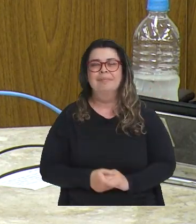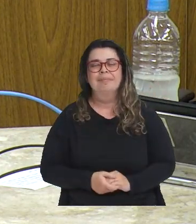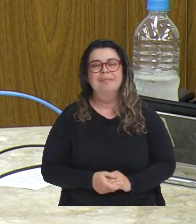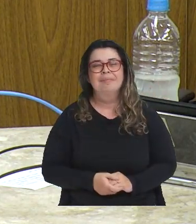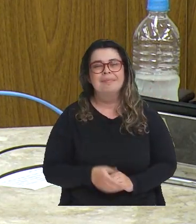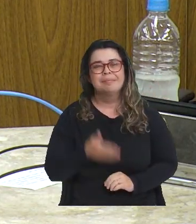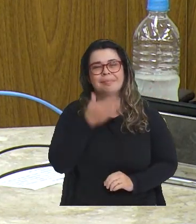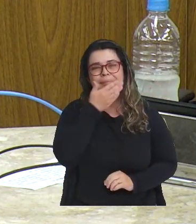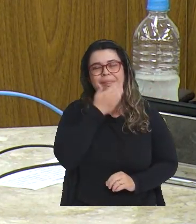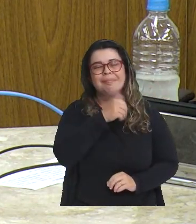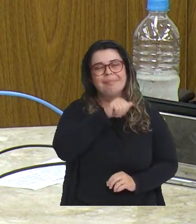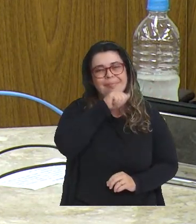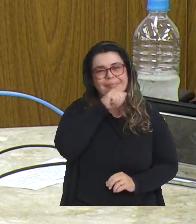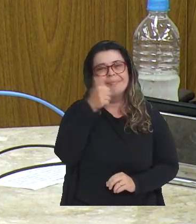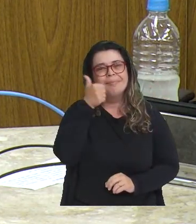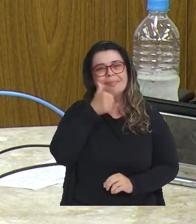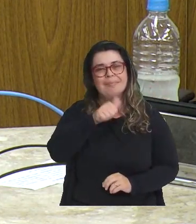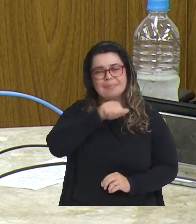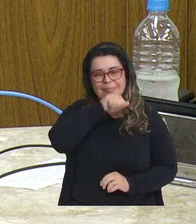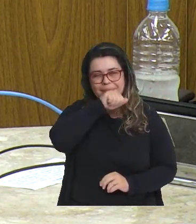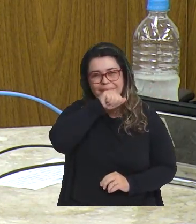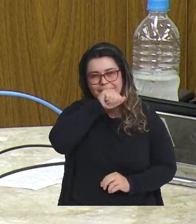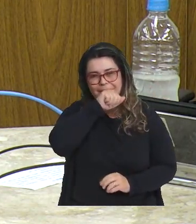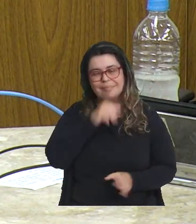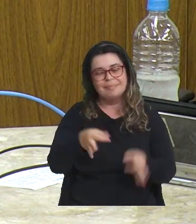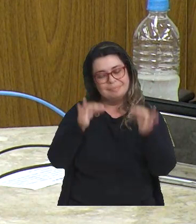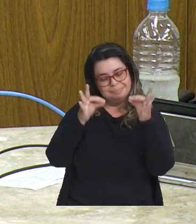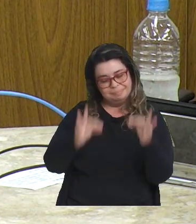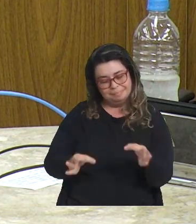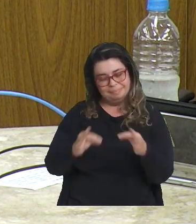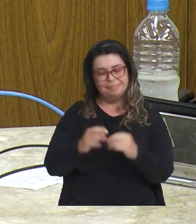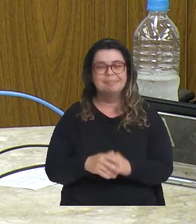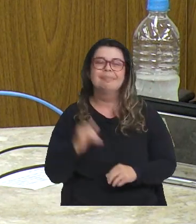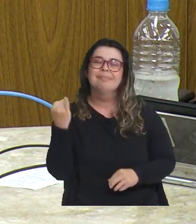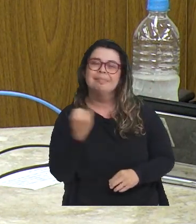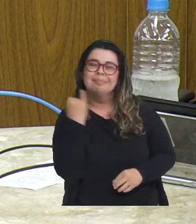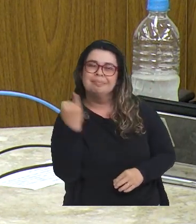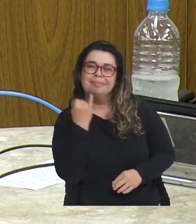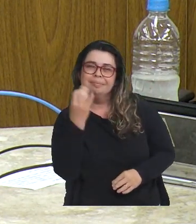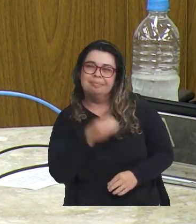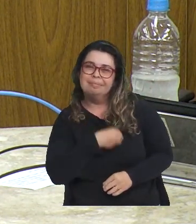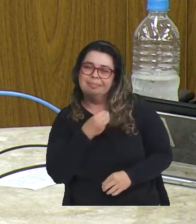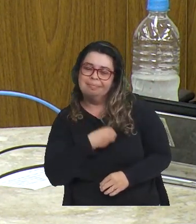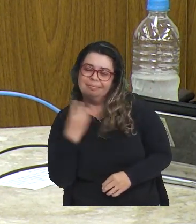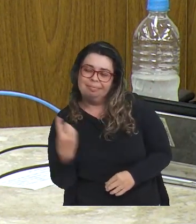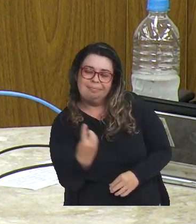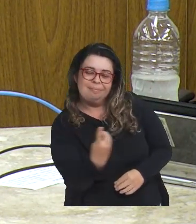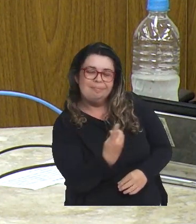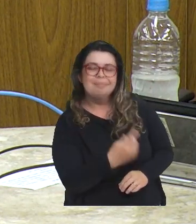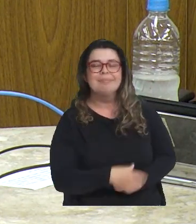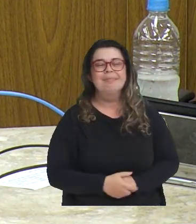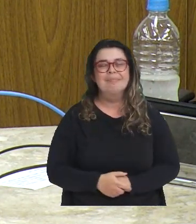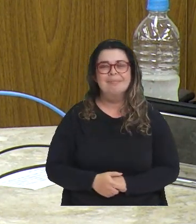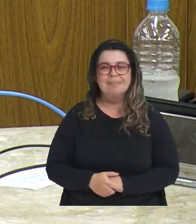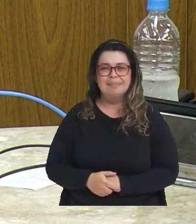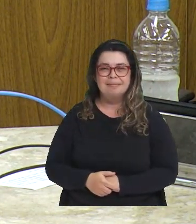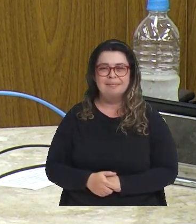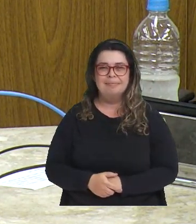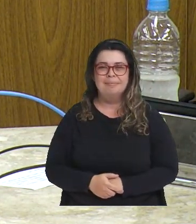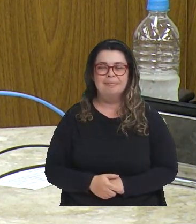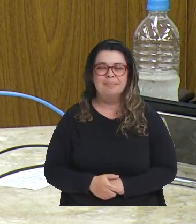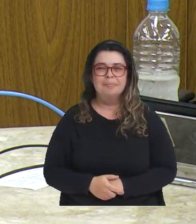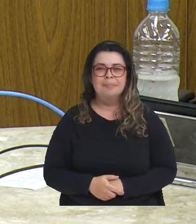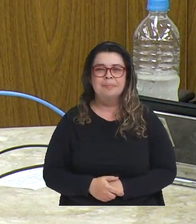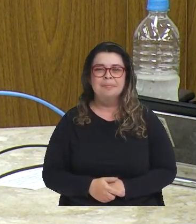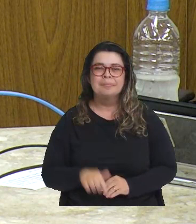papais. E, com certeza, eles foram importantes na vida de vocês. Com certeza absoluta. Então, vocês